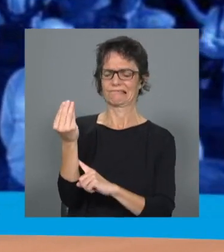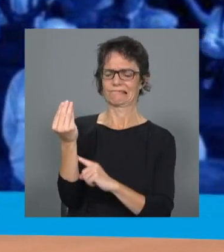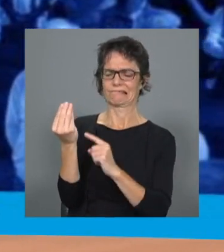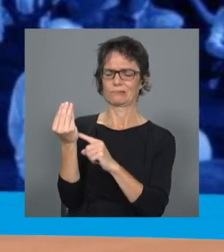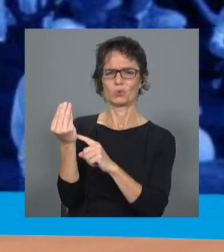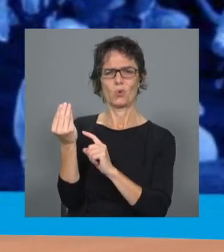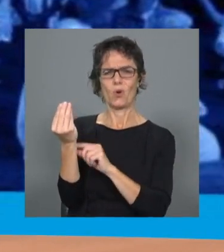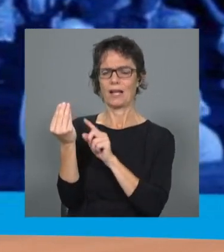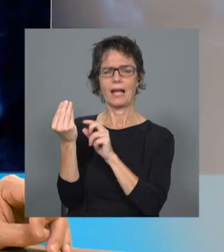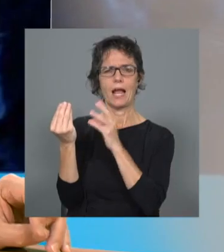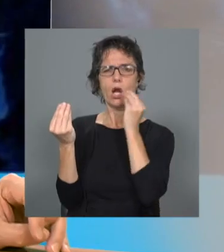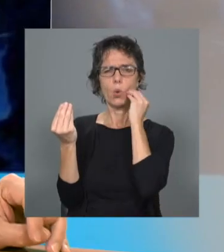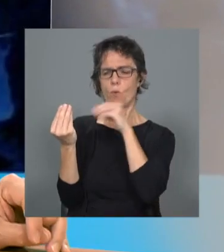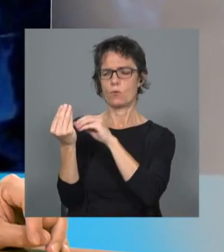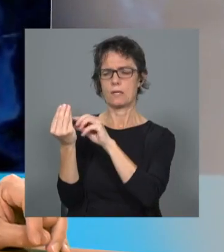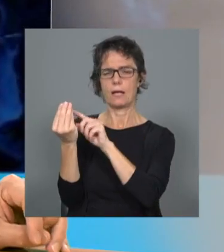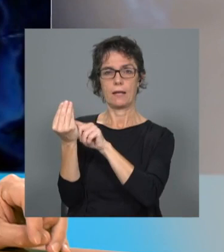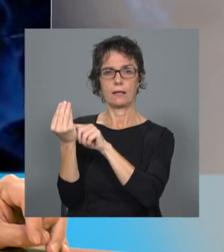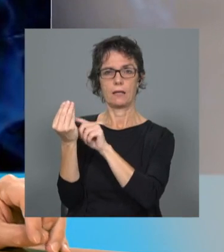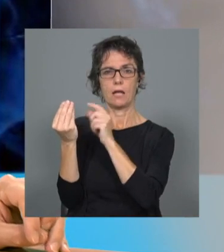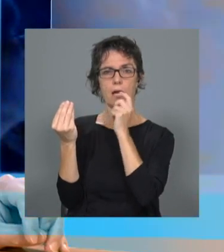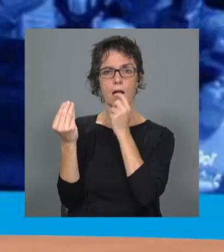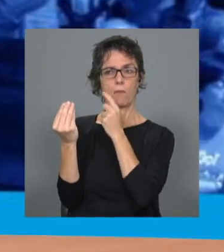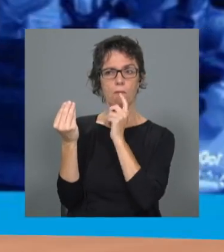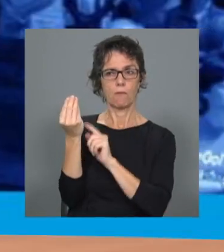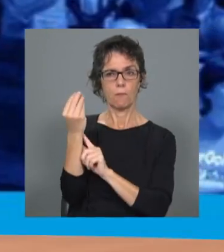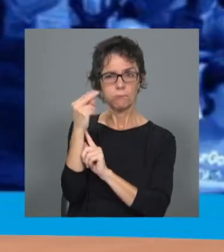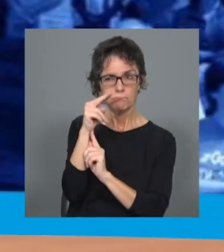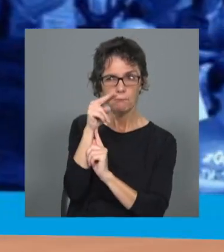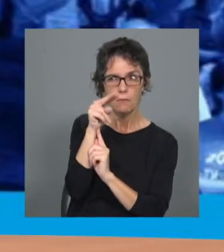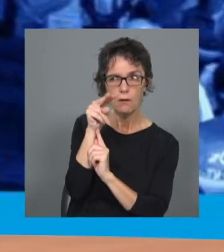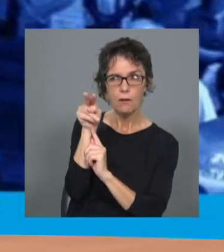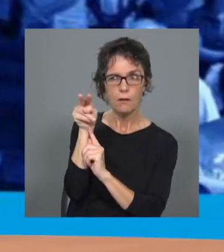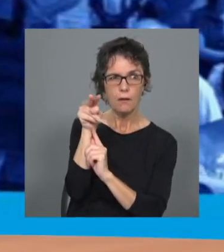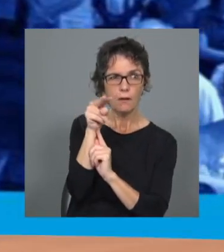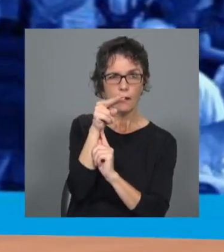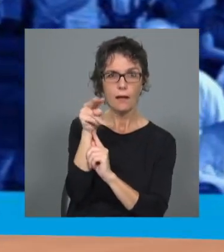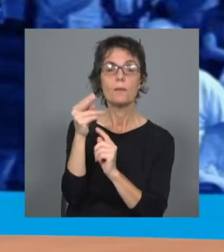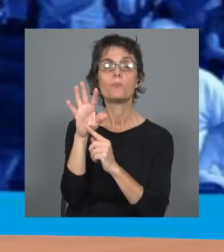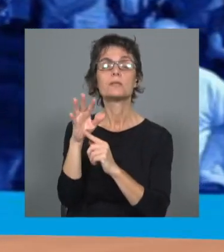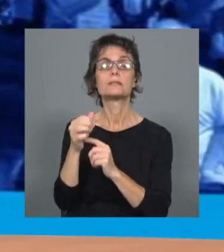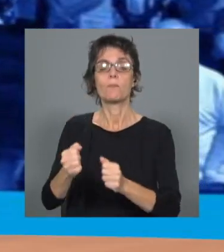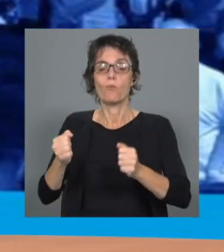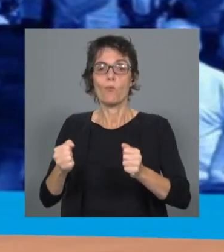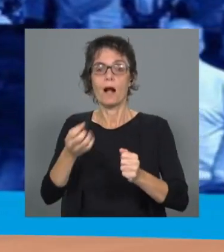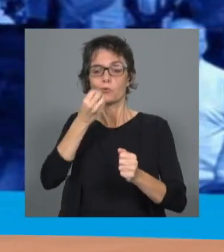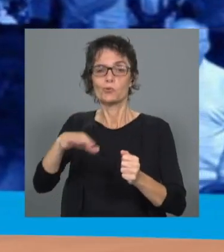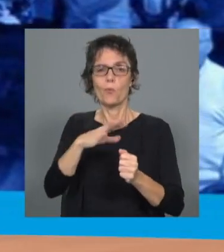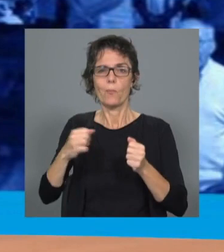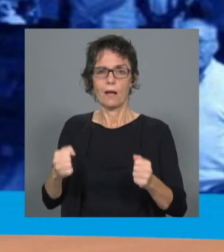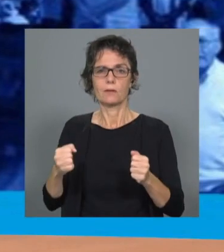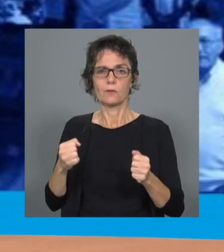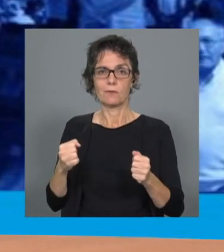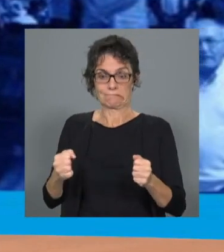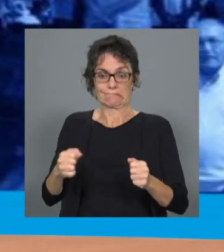o Banco do Jardim. E como é que o Banco do Jardim, de repente, com a sua utilidade social que tem de convívio e